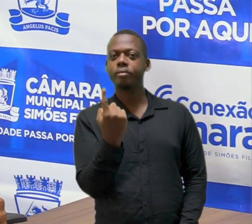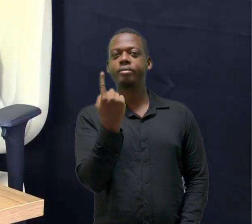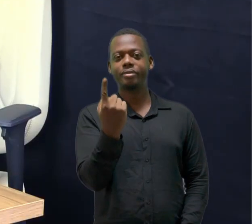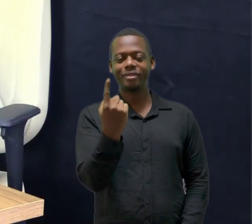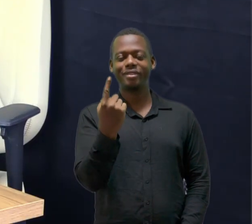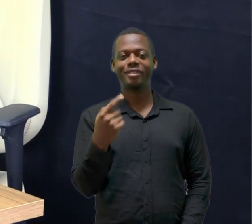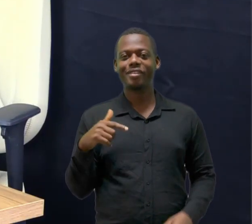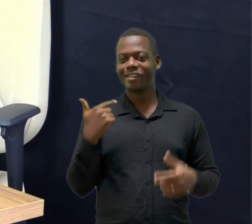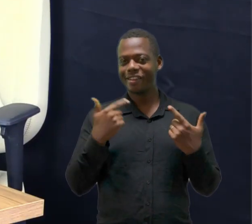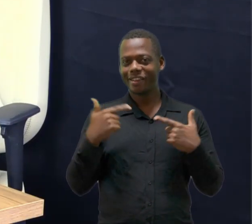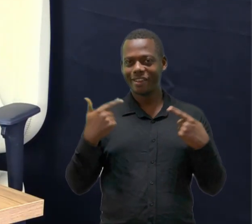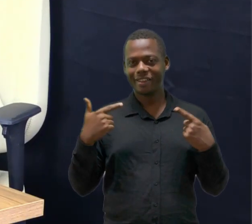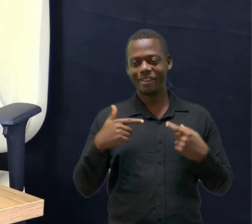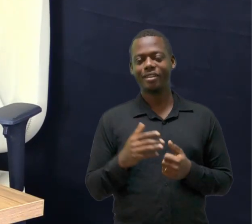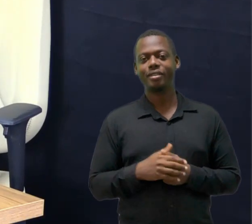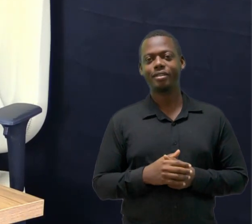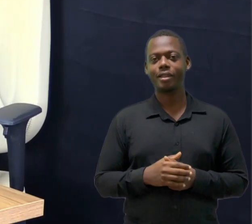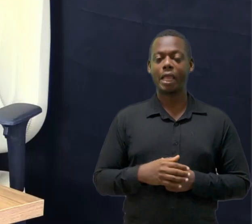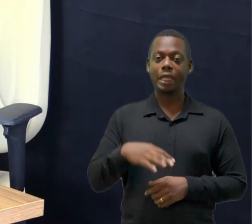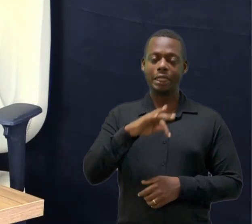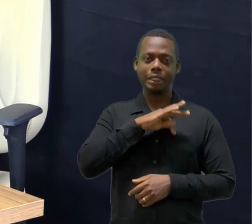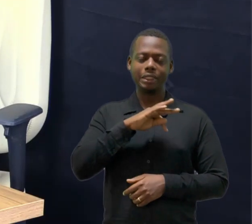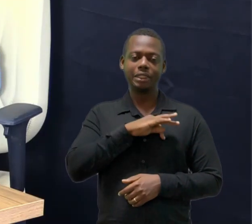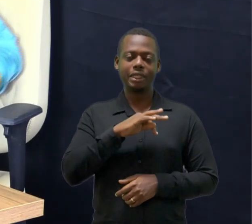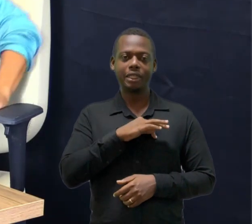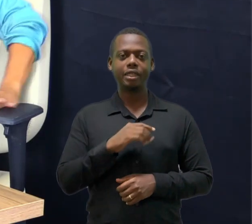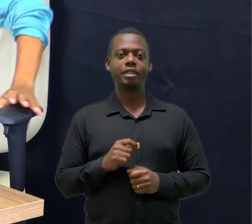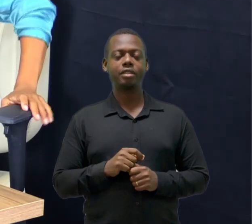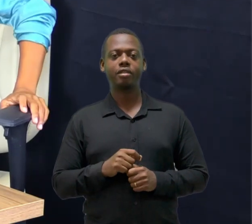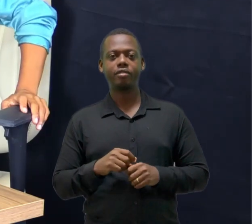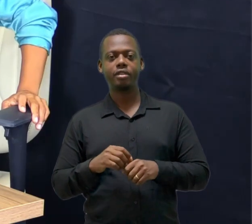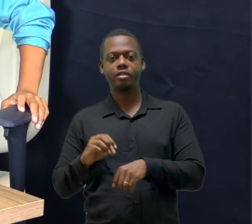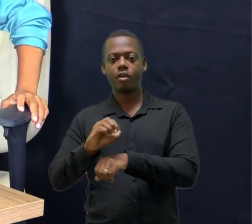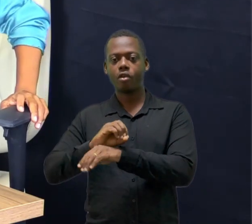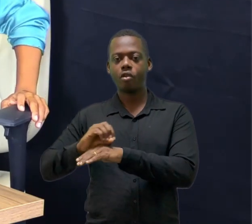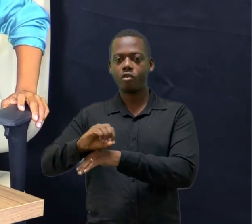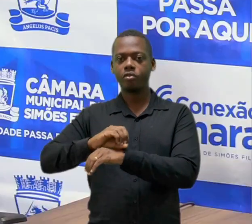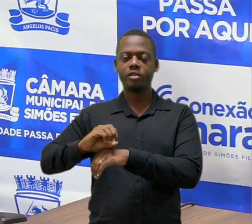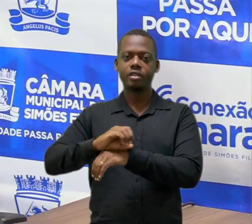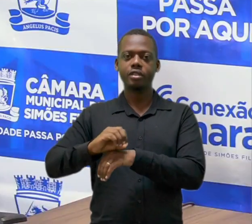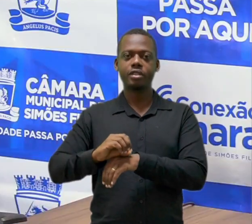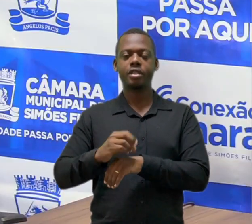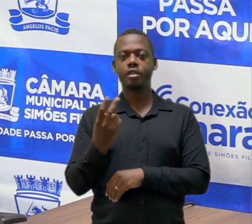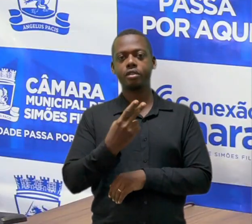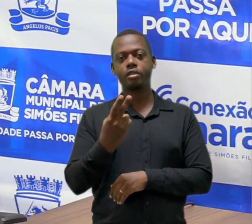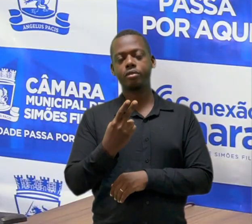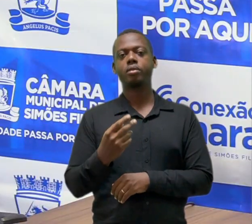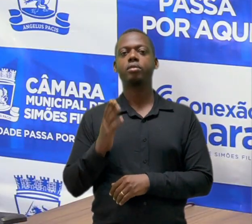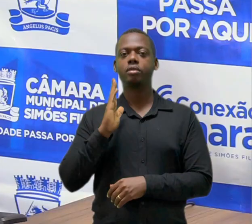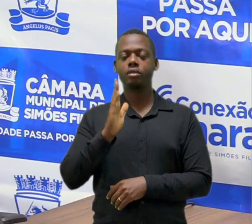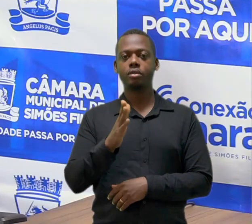olho. com Tati irá fazer essa oficina, o segundo ano dessa oficina aqui com a gente. Sim, Ô, Tati, maravilha,